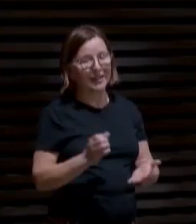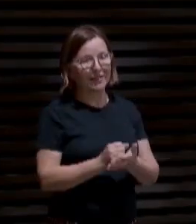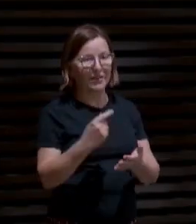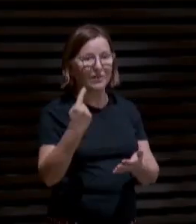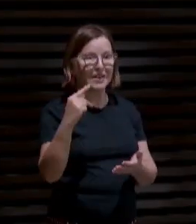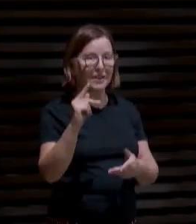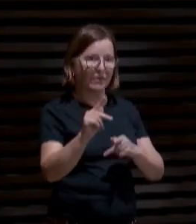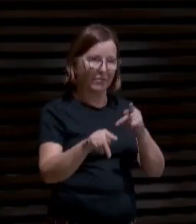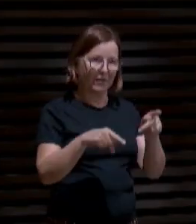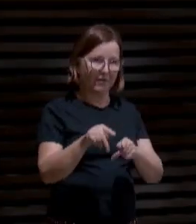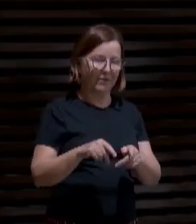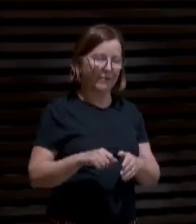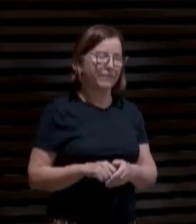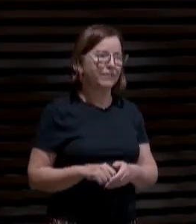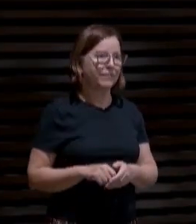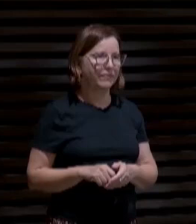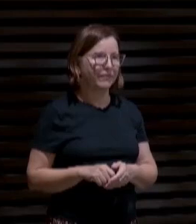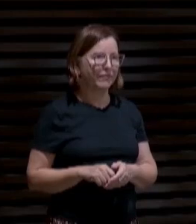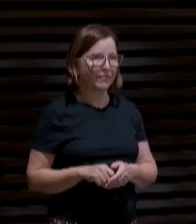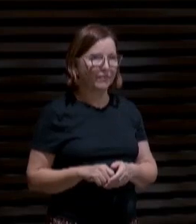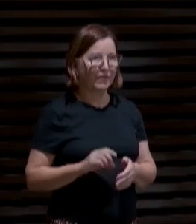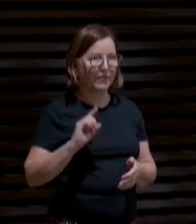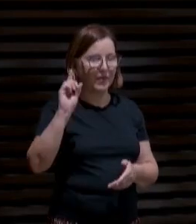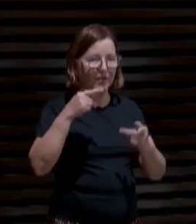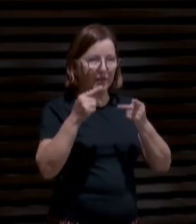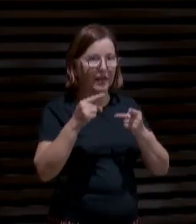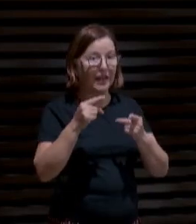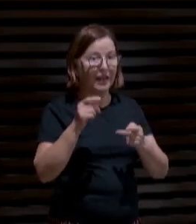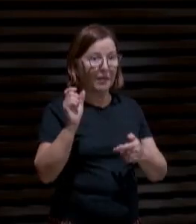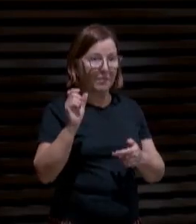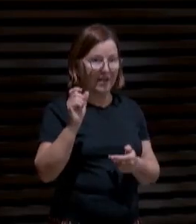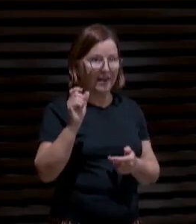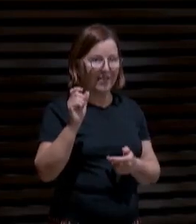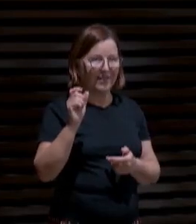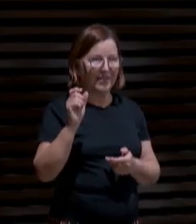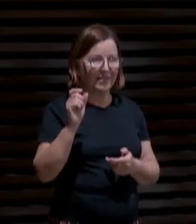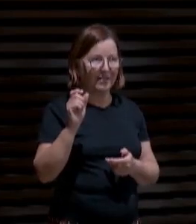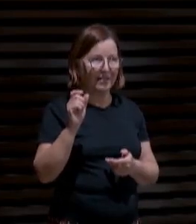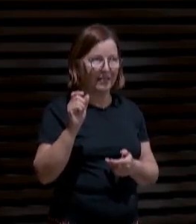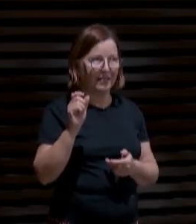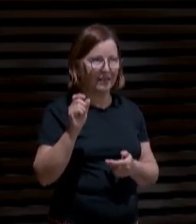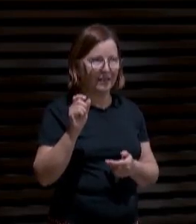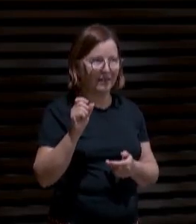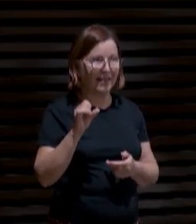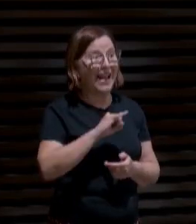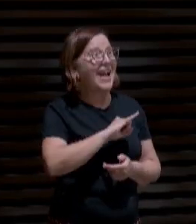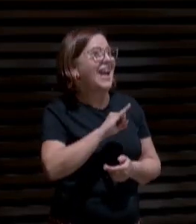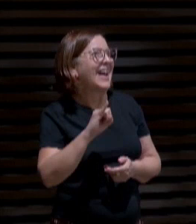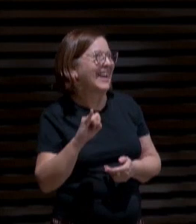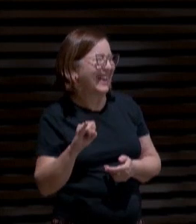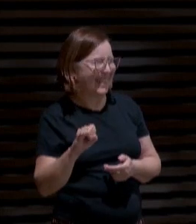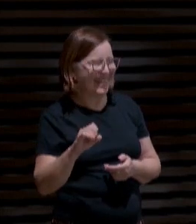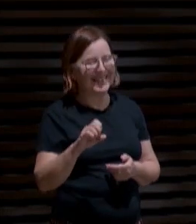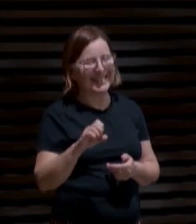Assim será a palavra que sair da minha boca. Não voltará para mim vazia. Isaías 53, 11 e